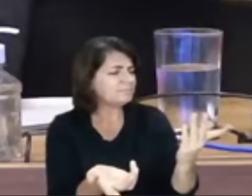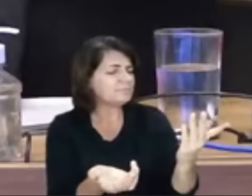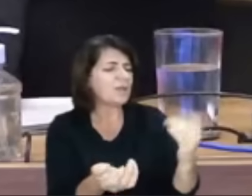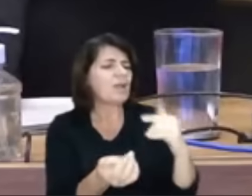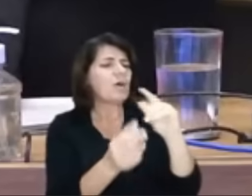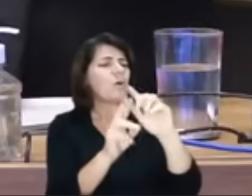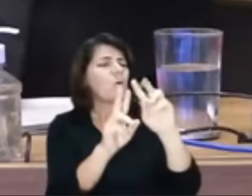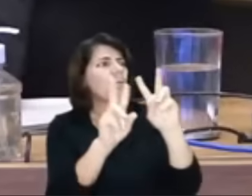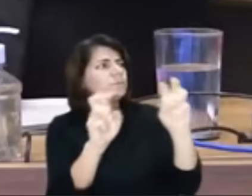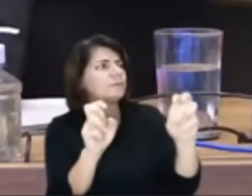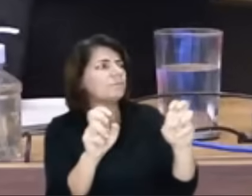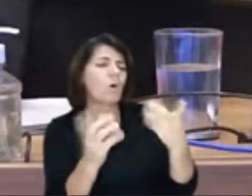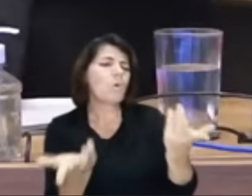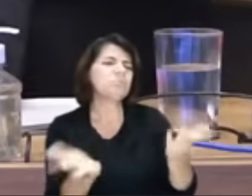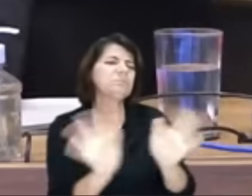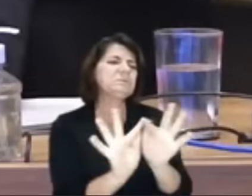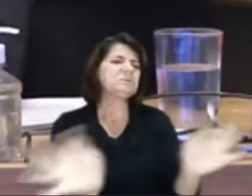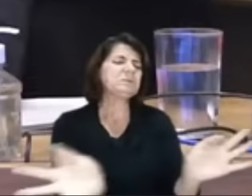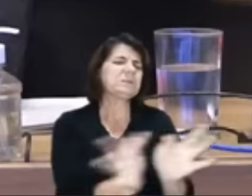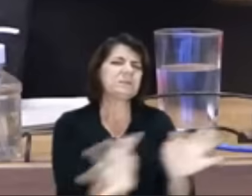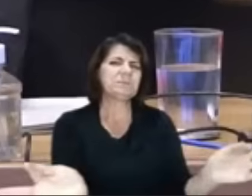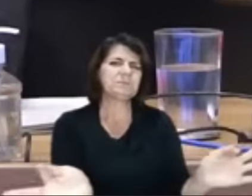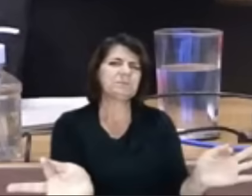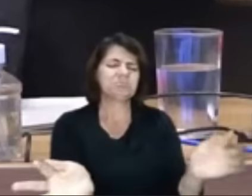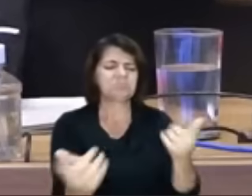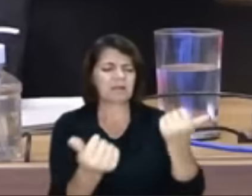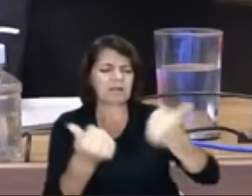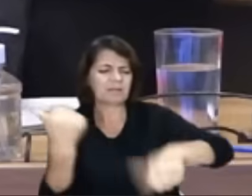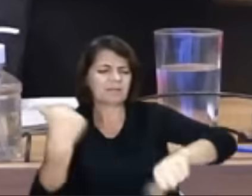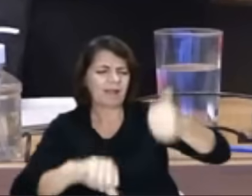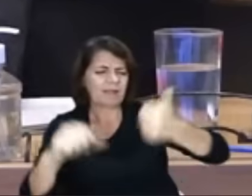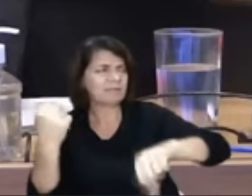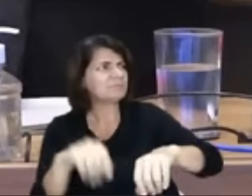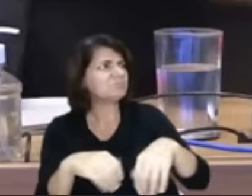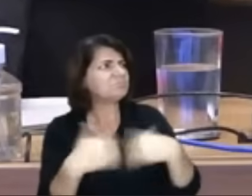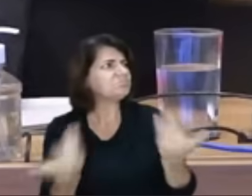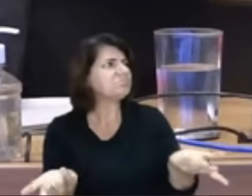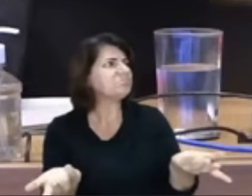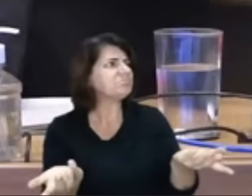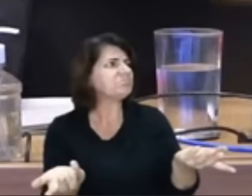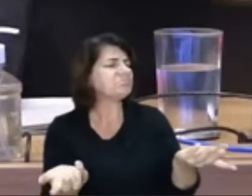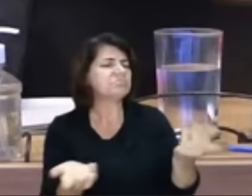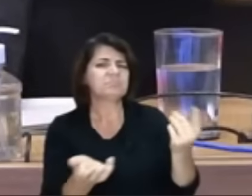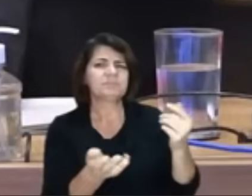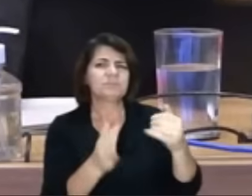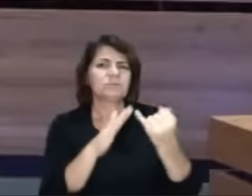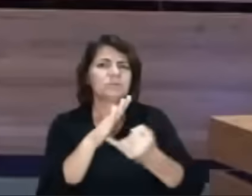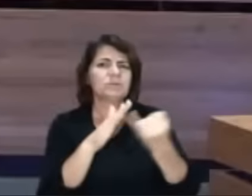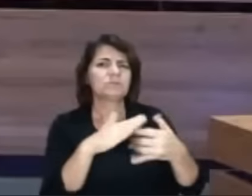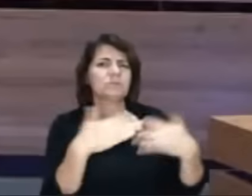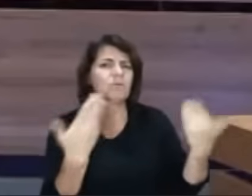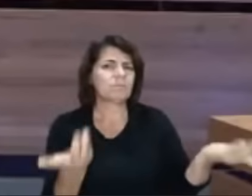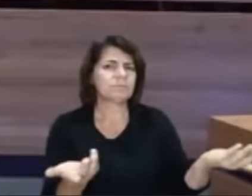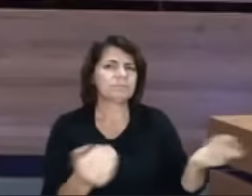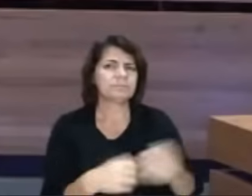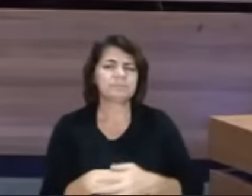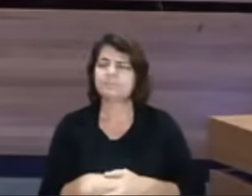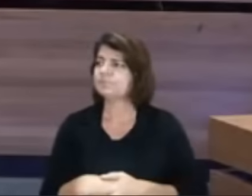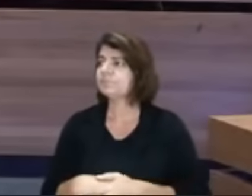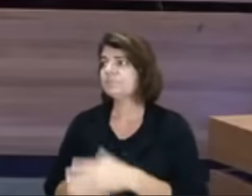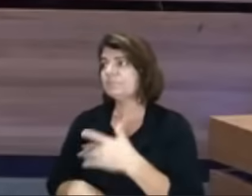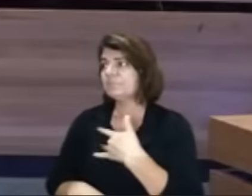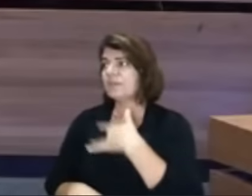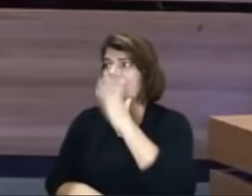um fato relevante paraa análise e discussão de vocês no gabinete de segurança institucional Deputado eu eu